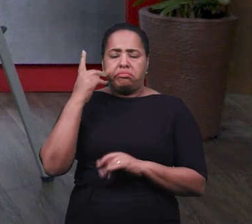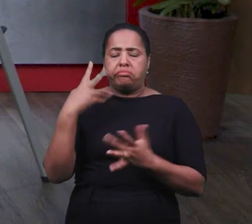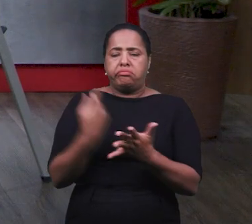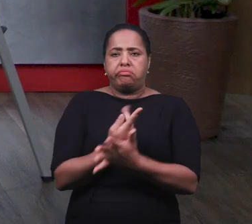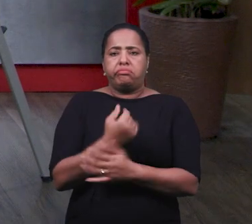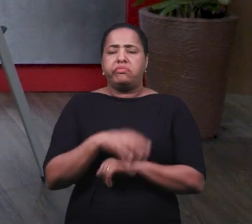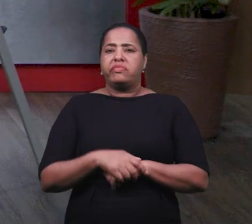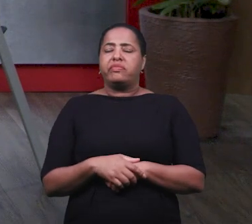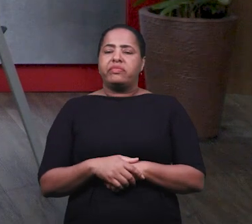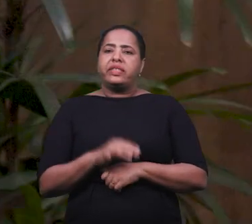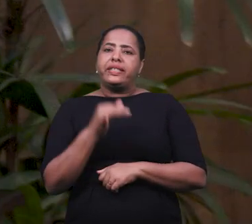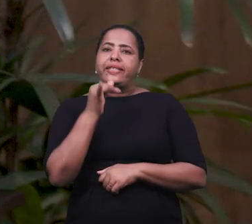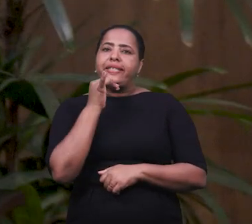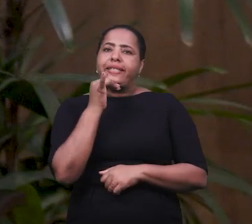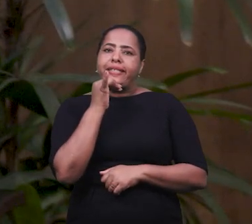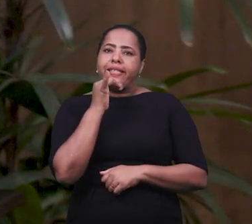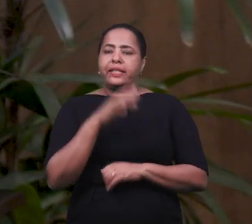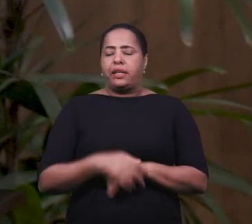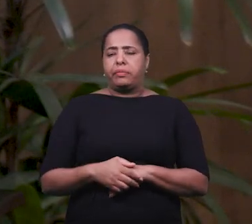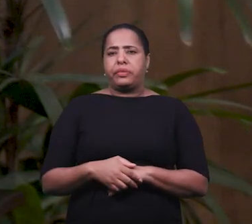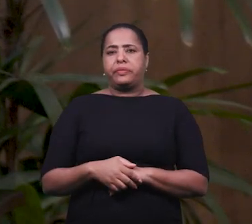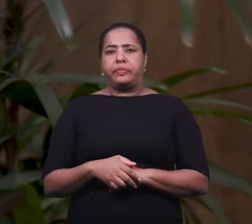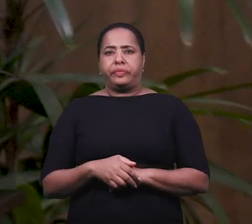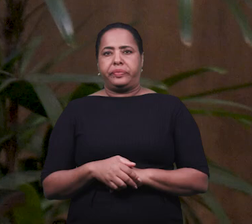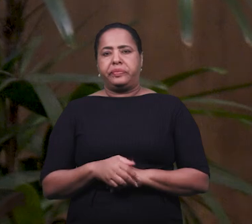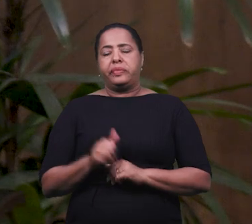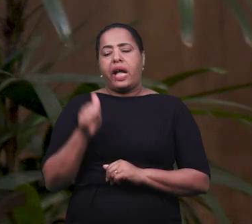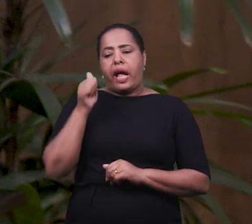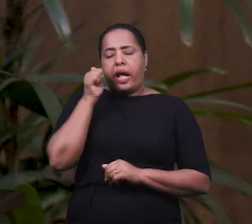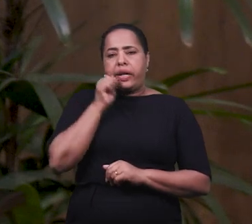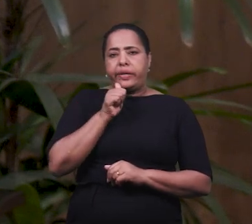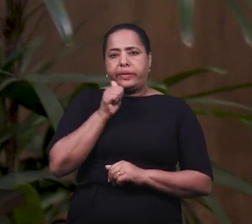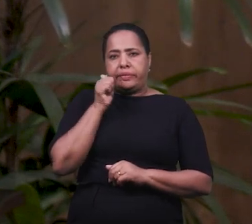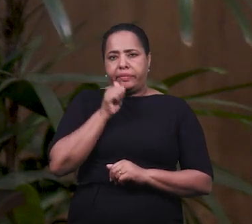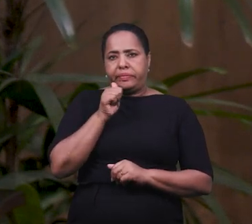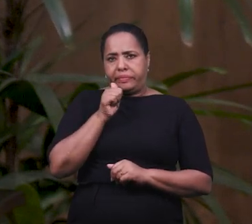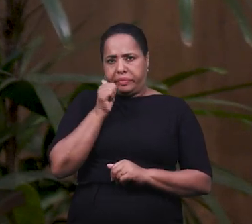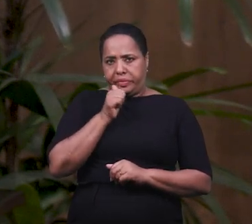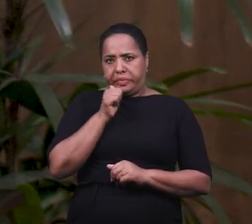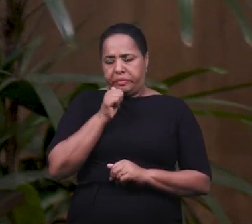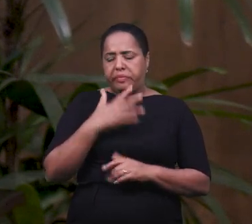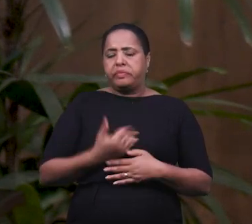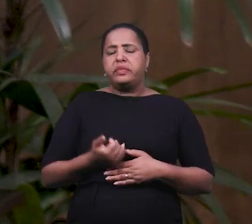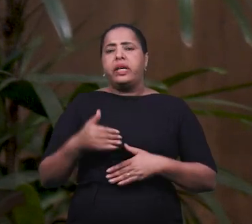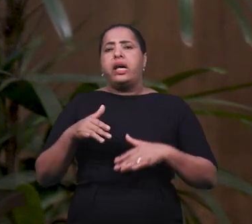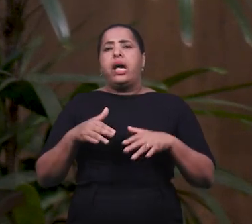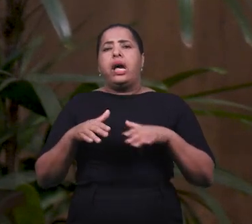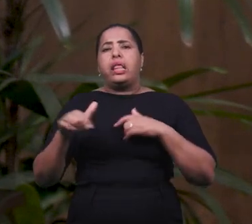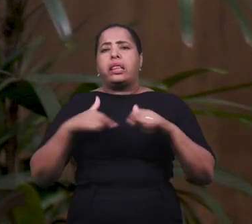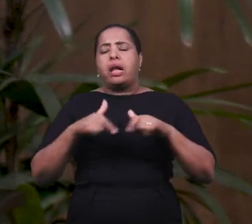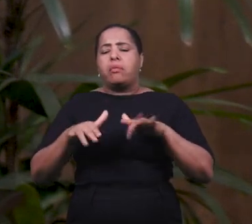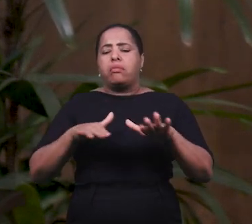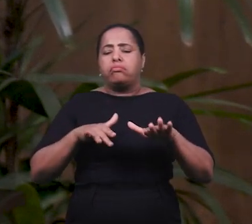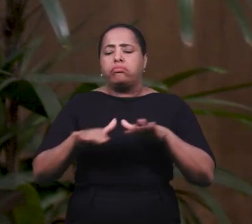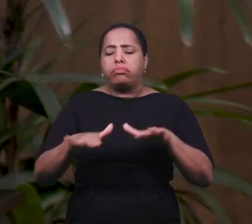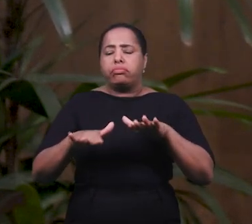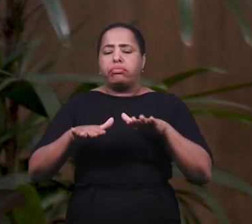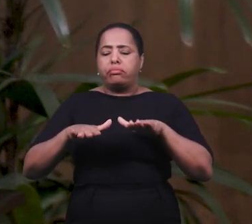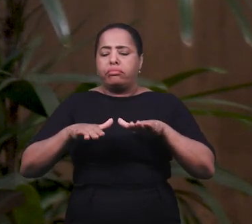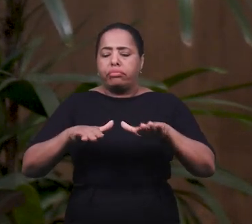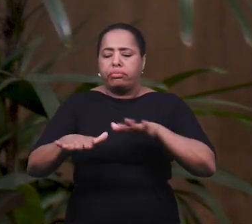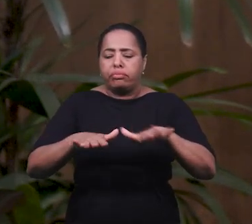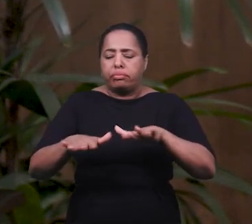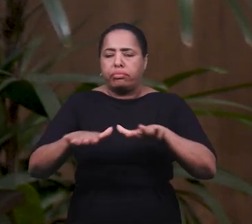ocorrer. Por exemplo, uma senhora que trabalhou como costureira a vida inteira,